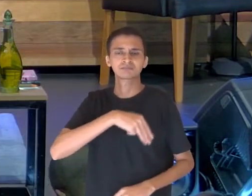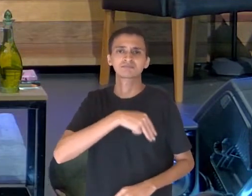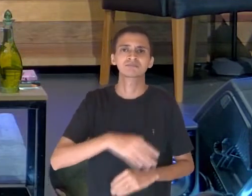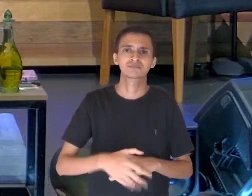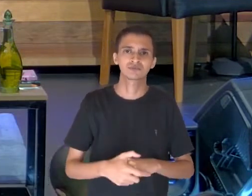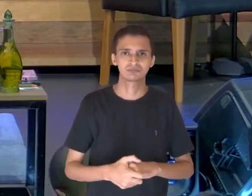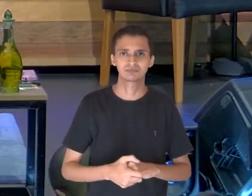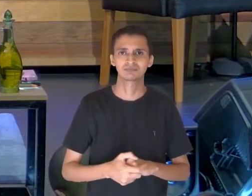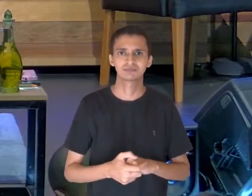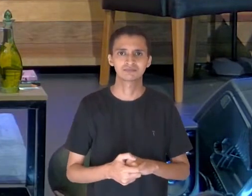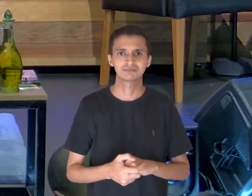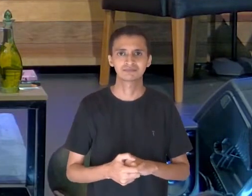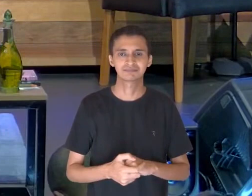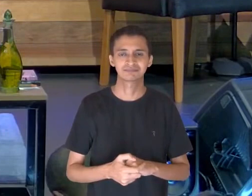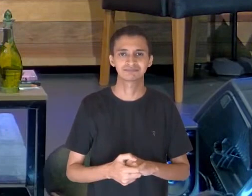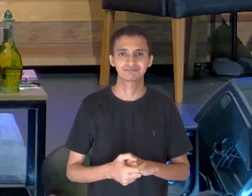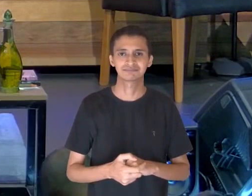Isso é uma denúncia.